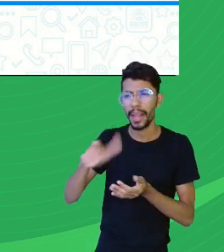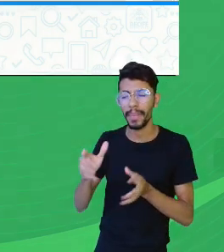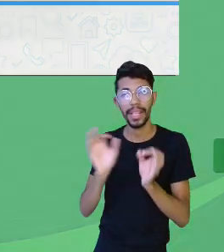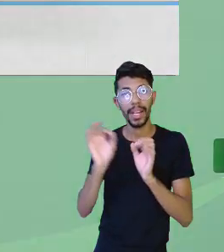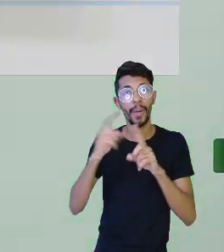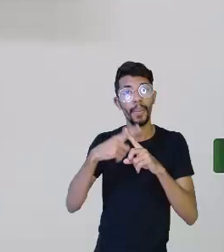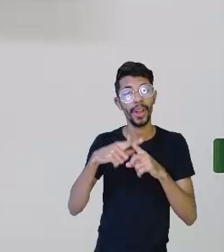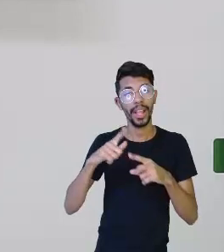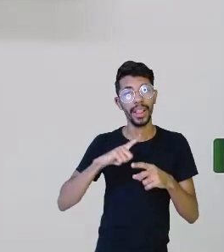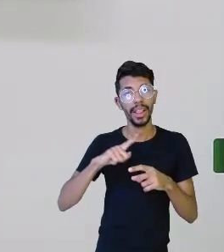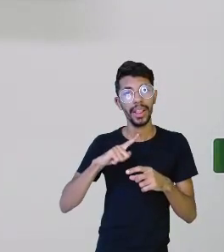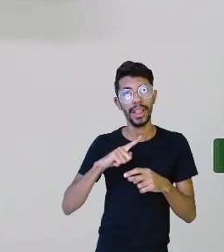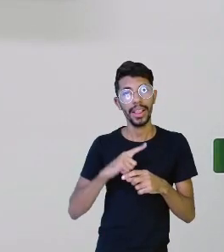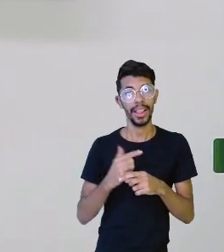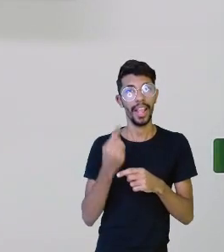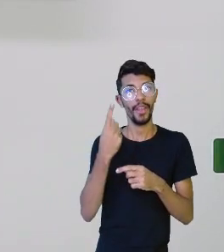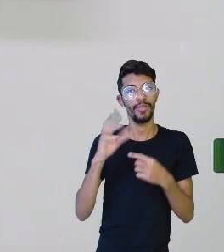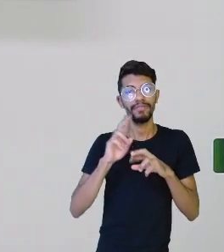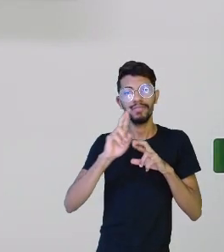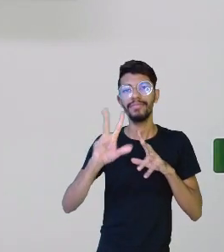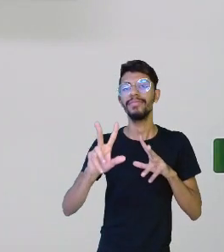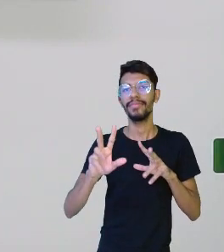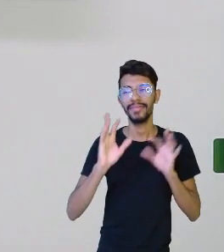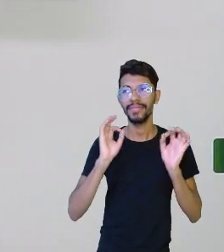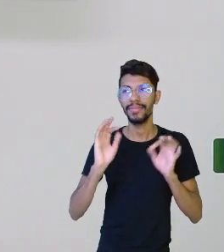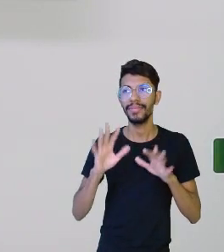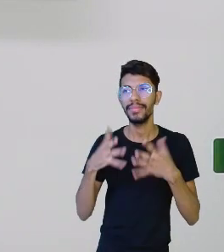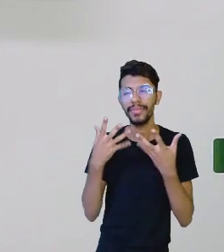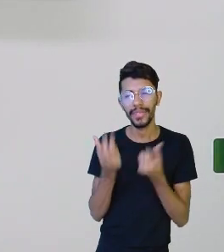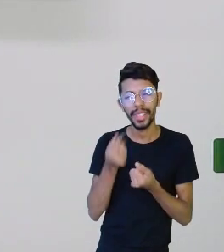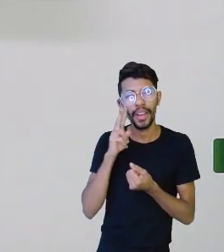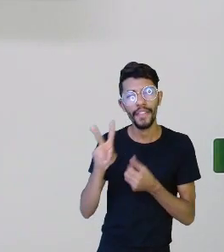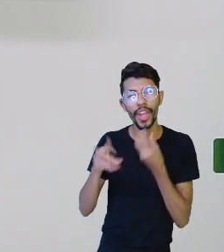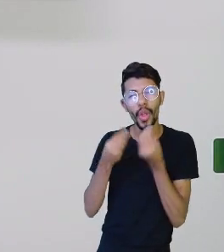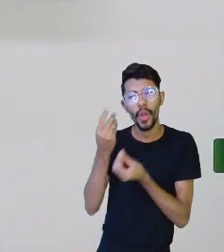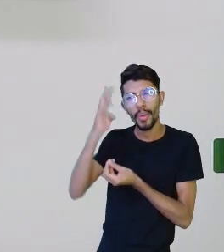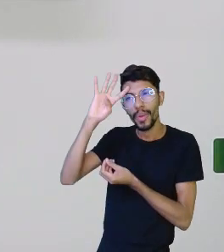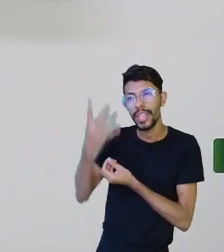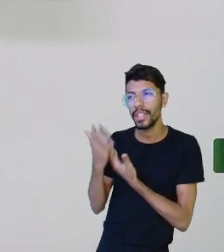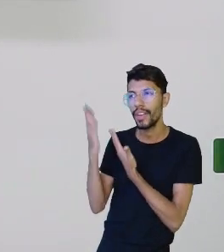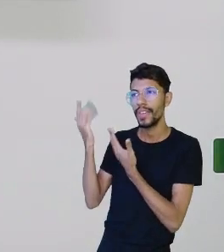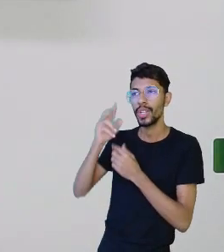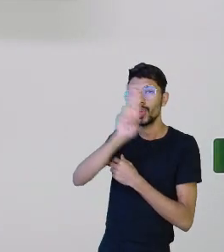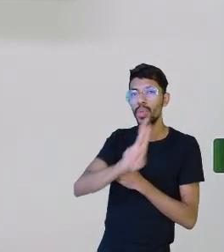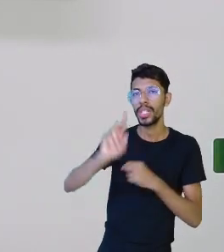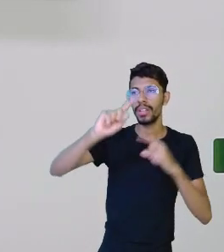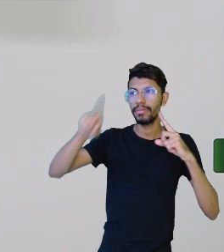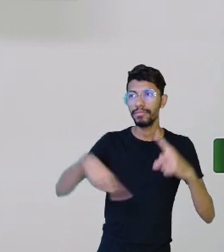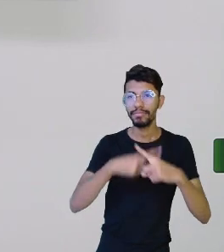diferente. Então, vamos ver como a gente pode resolver isso na multiplicação. Olha só.